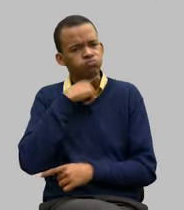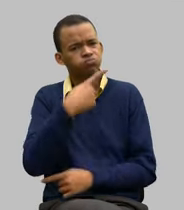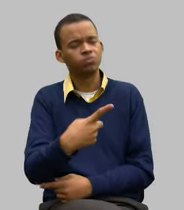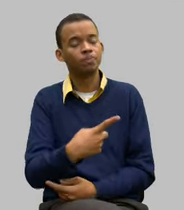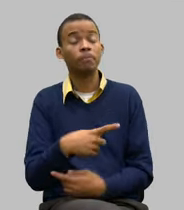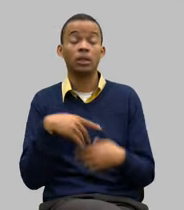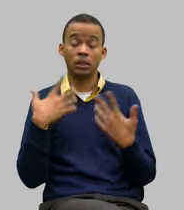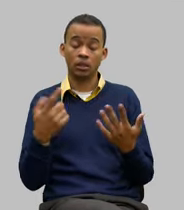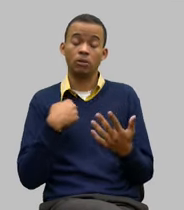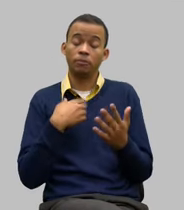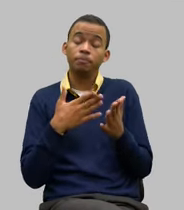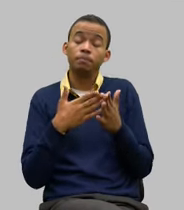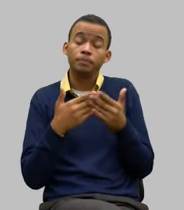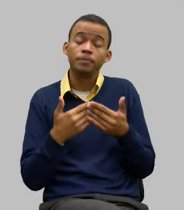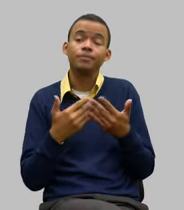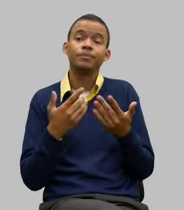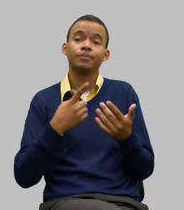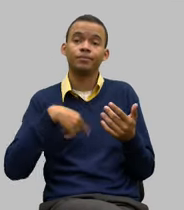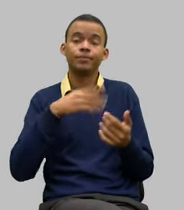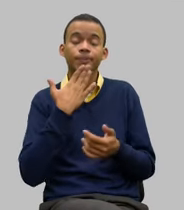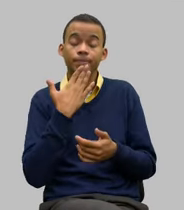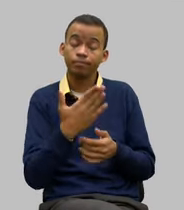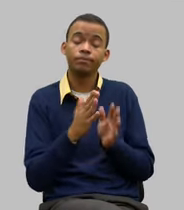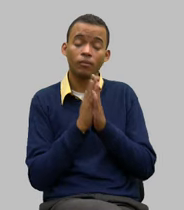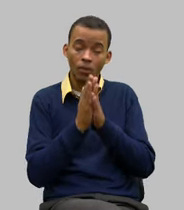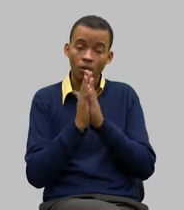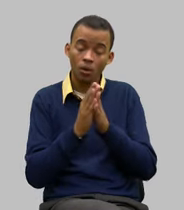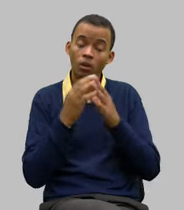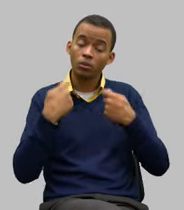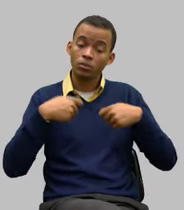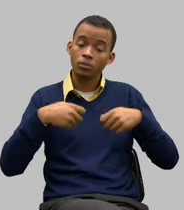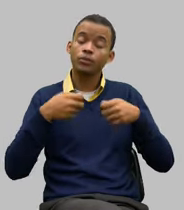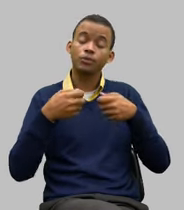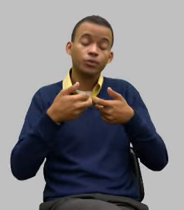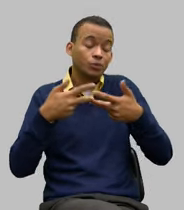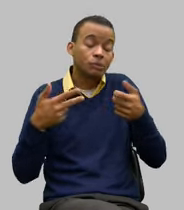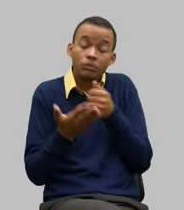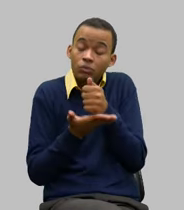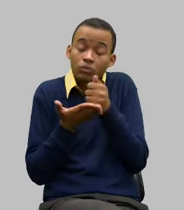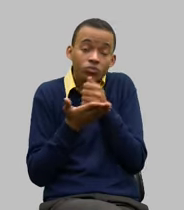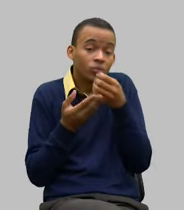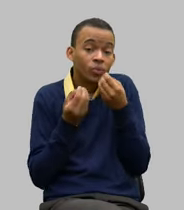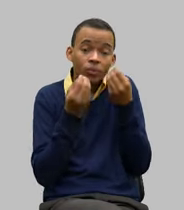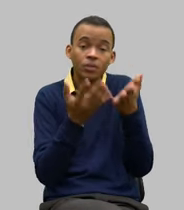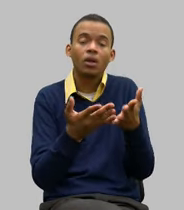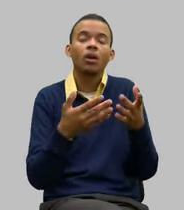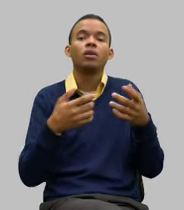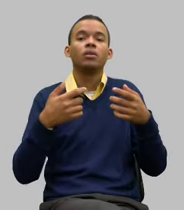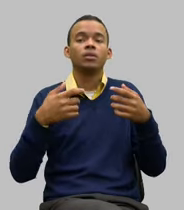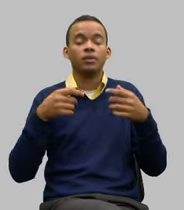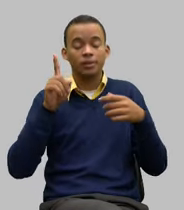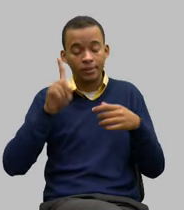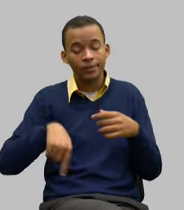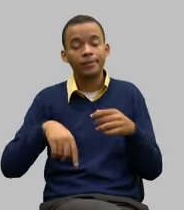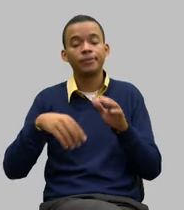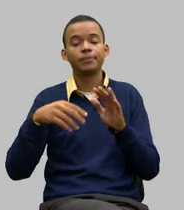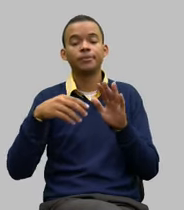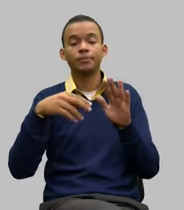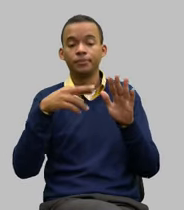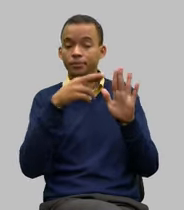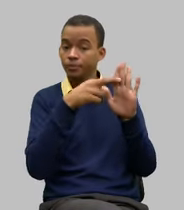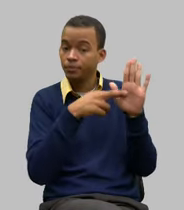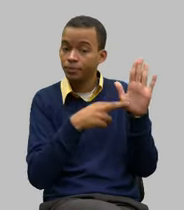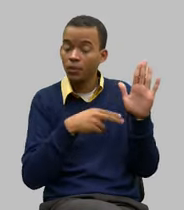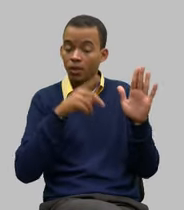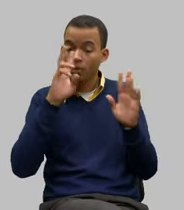assim a gente tá pedindo que o senhor faça o mínimo uma escolta tem que ter pensar no